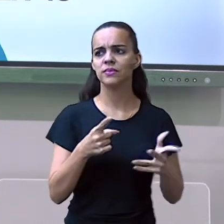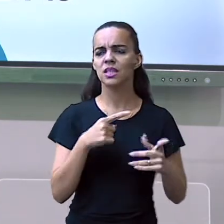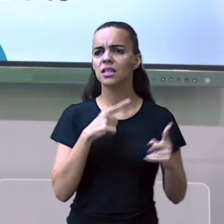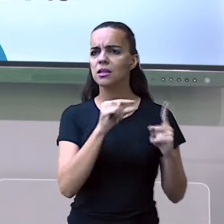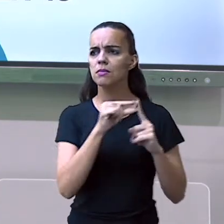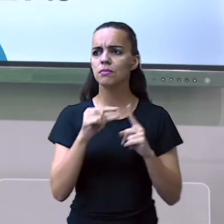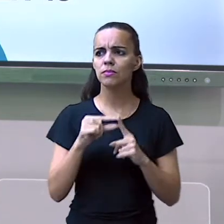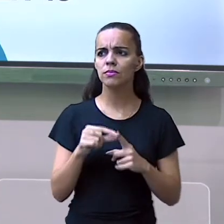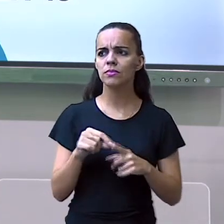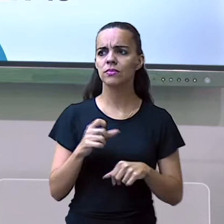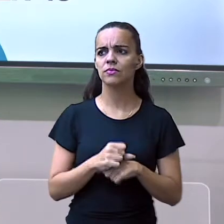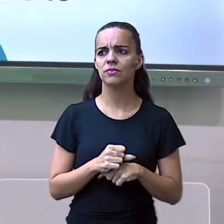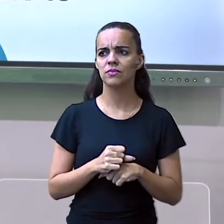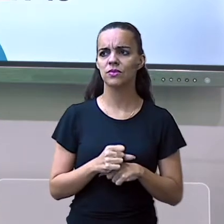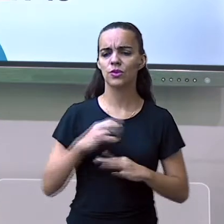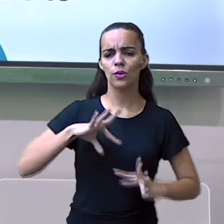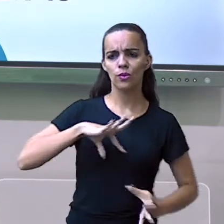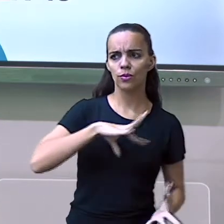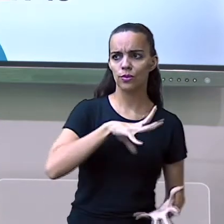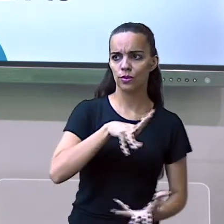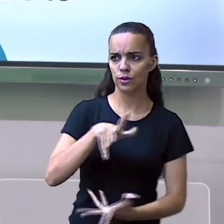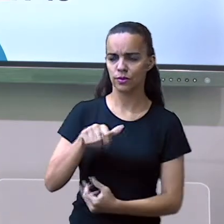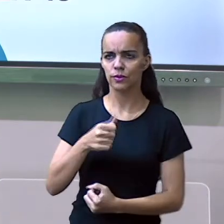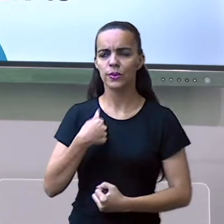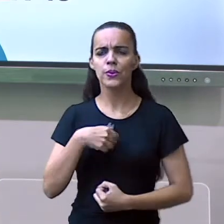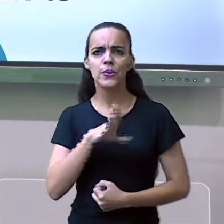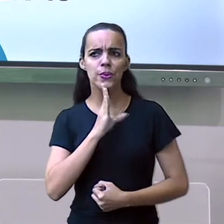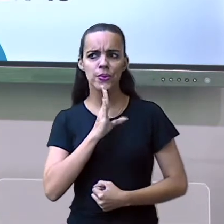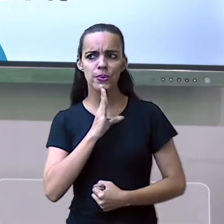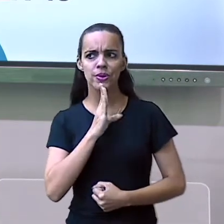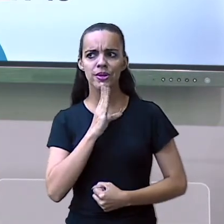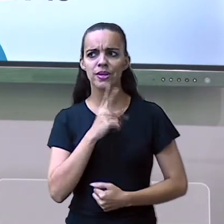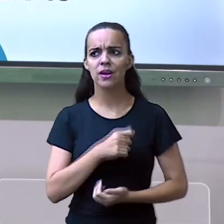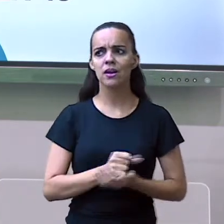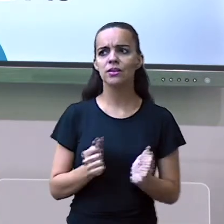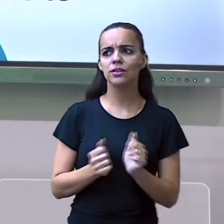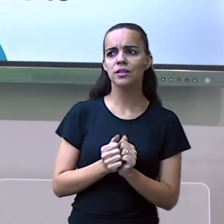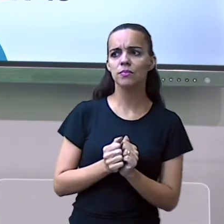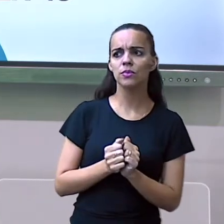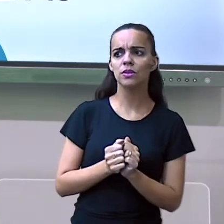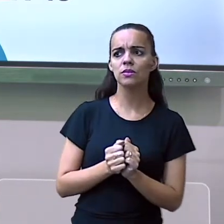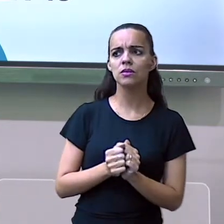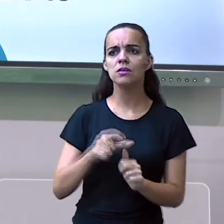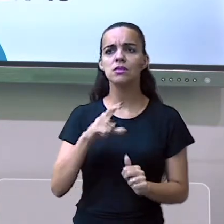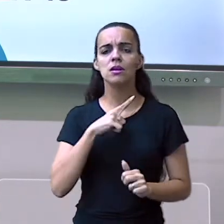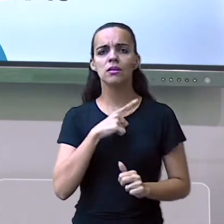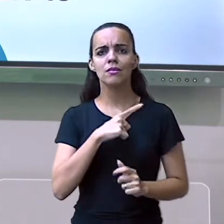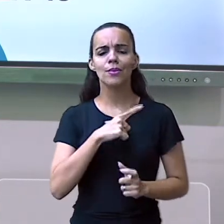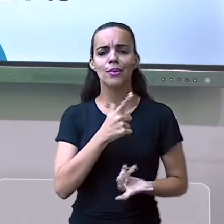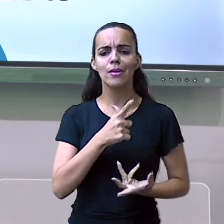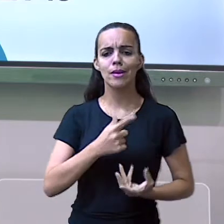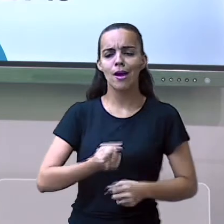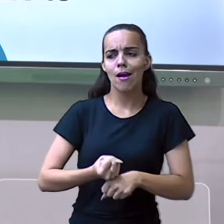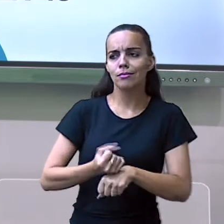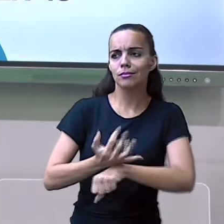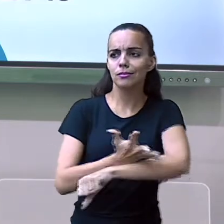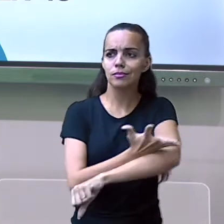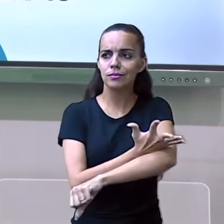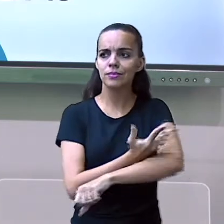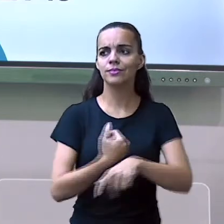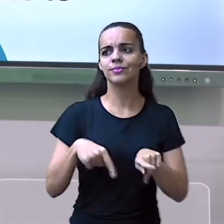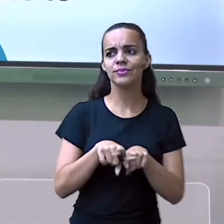palavras um universo desconhecido junto às emoções e